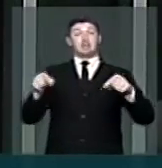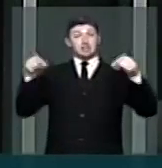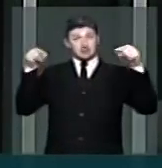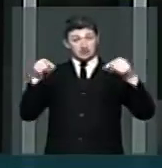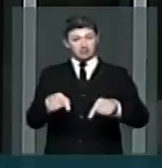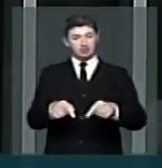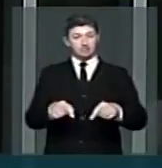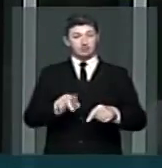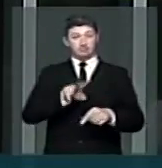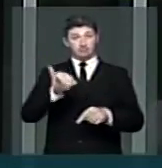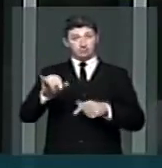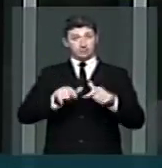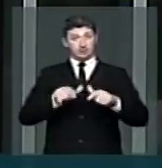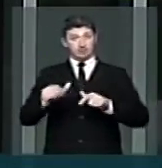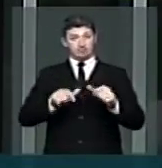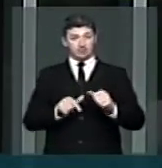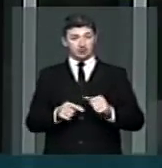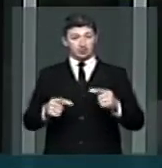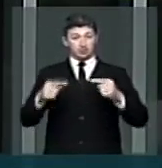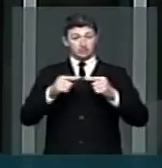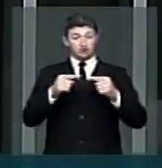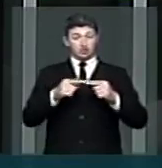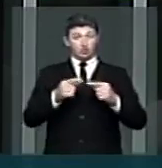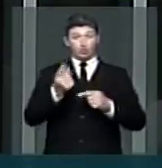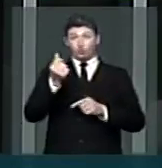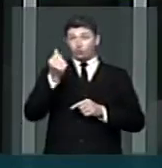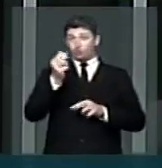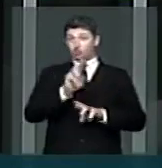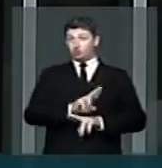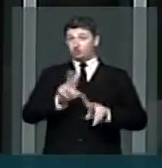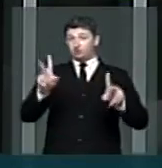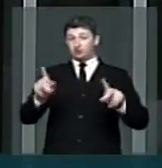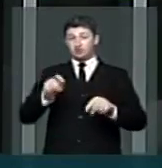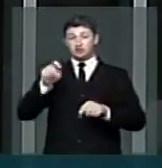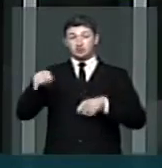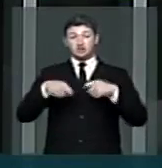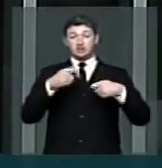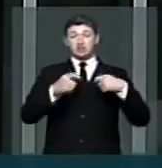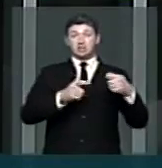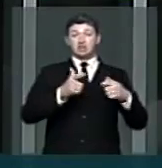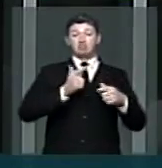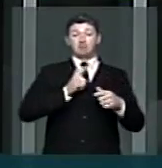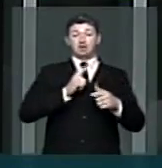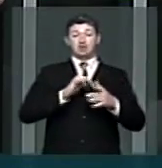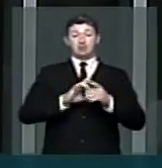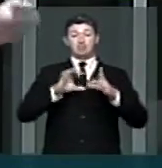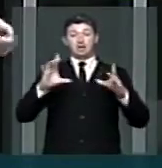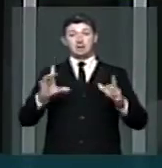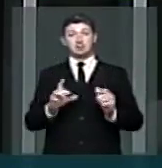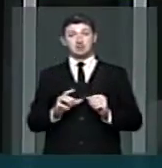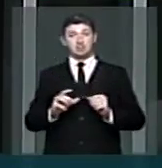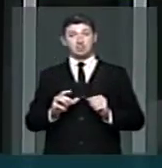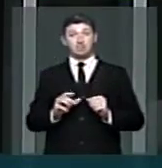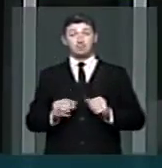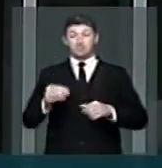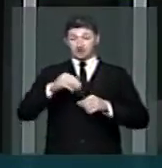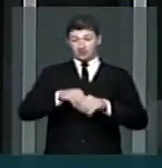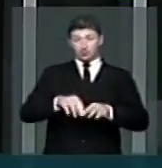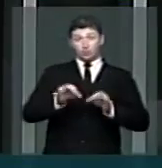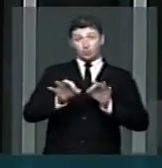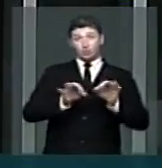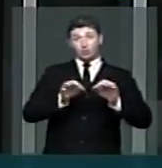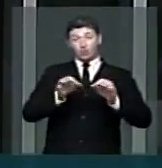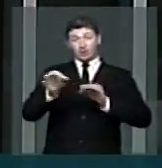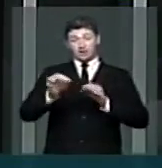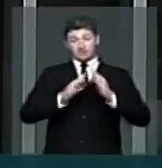vão operar mediante um custo diferenciado de quem vai deter autorização, seja fora do porto organizado,